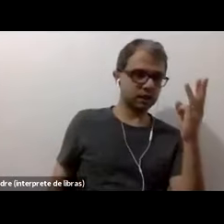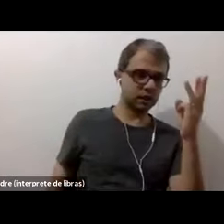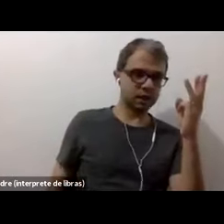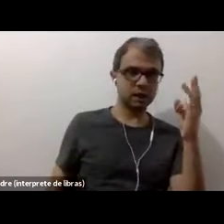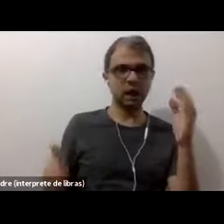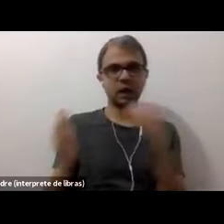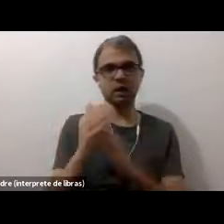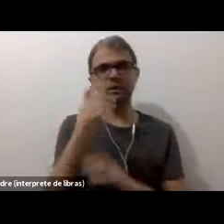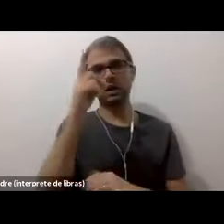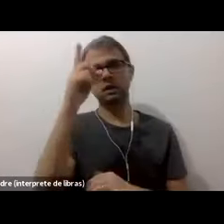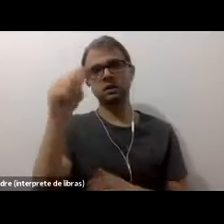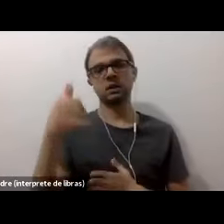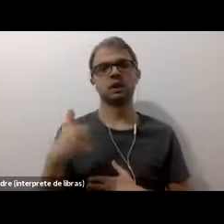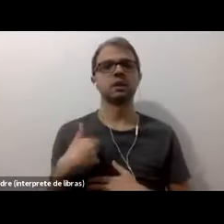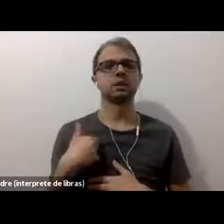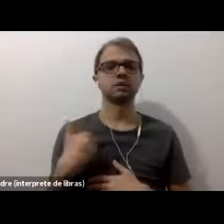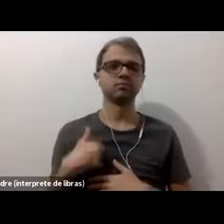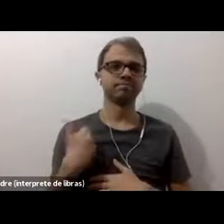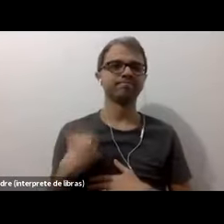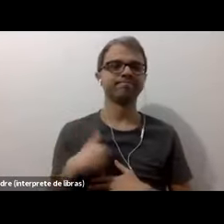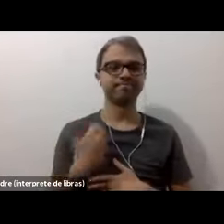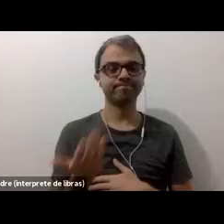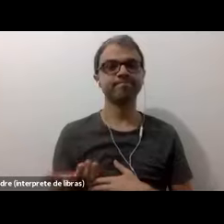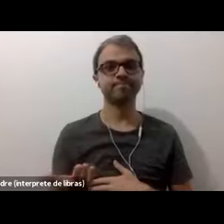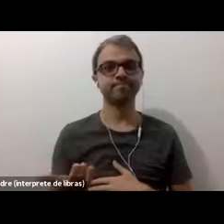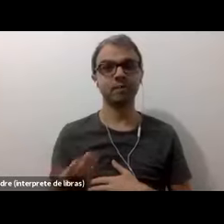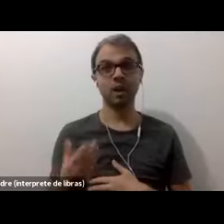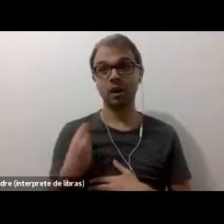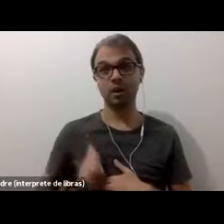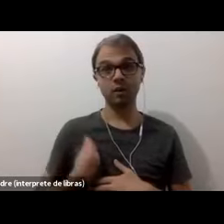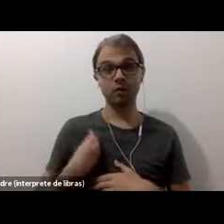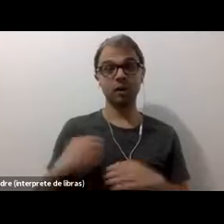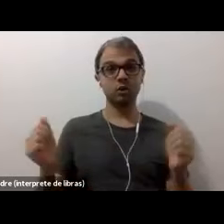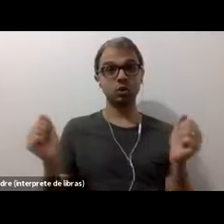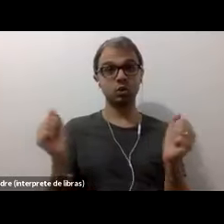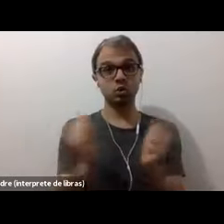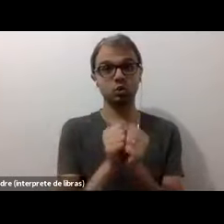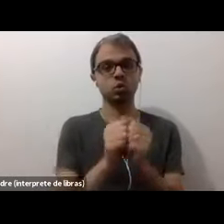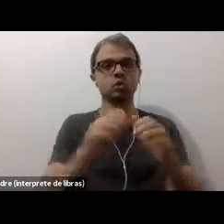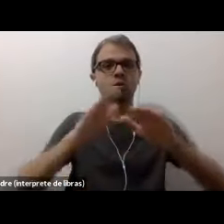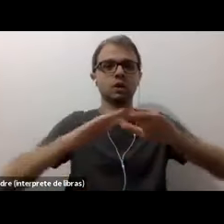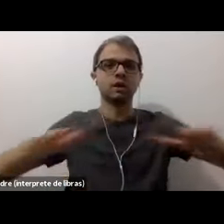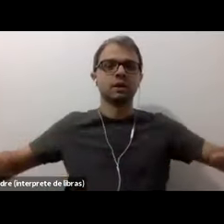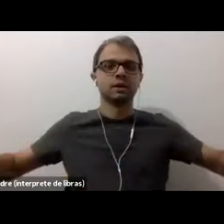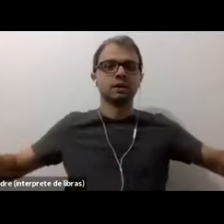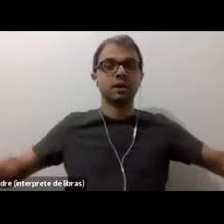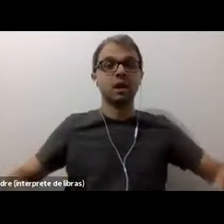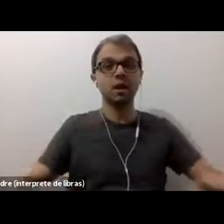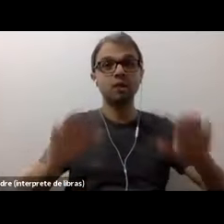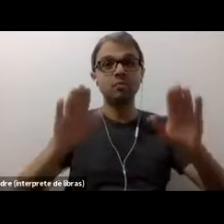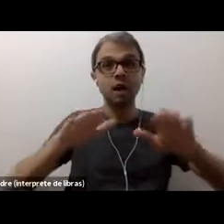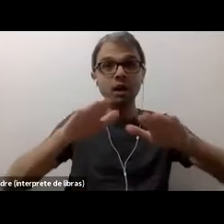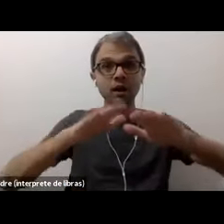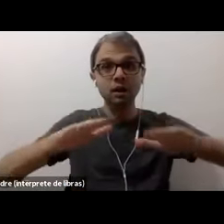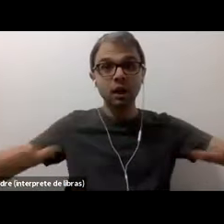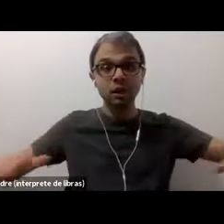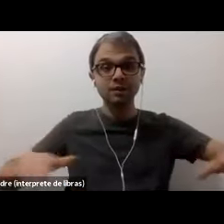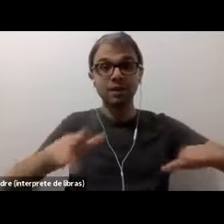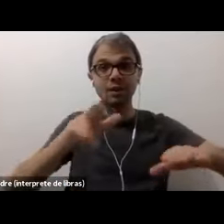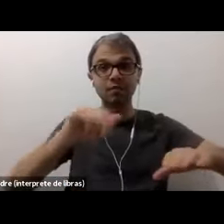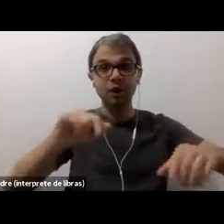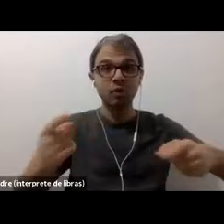grande que convivem com as crianças que retornarão às escolas. Então, assim, eu acho